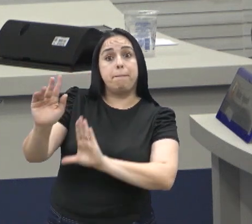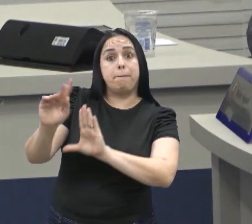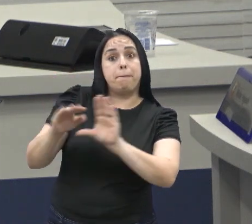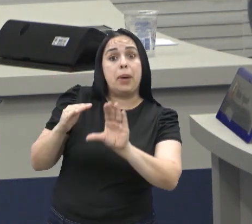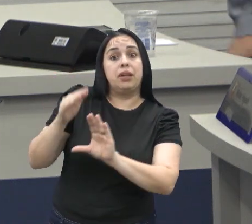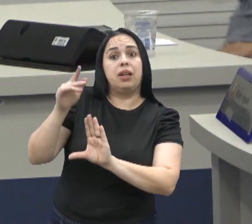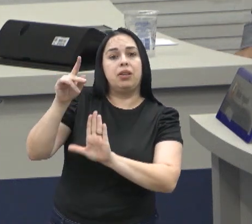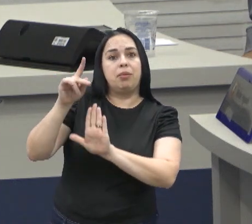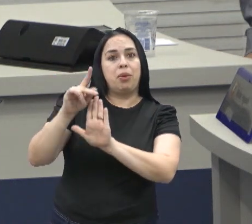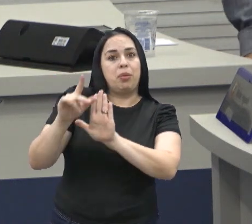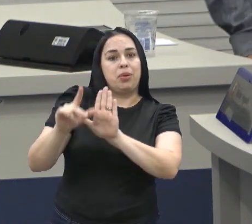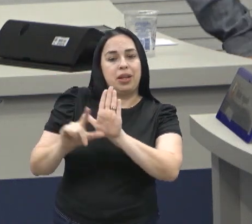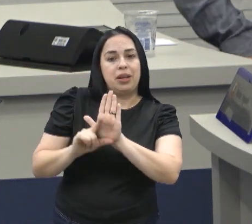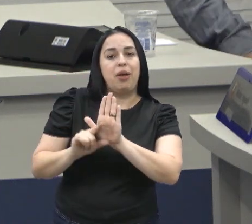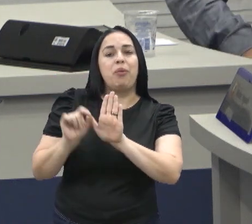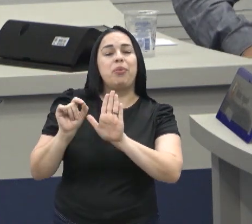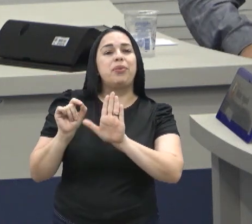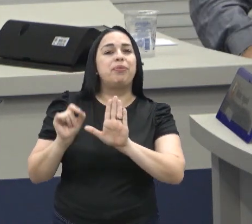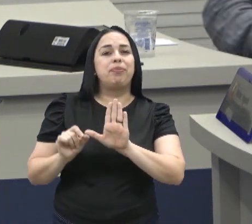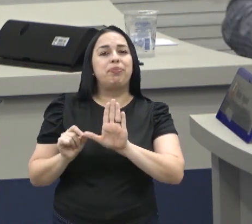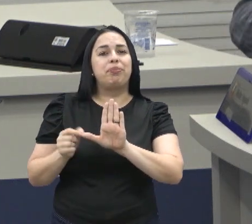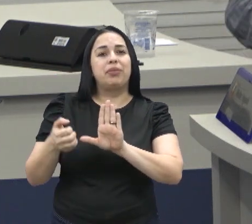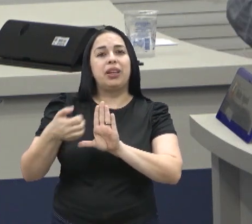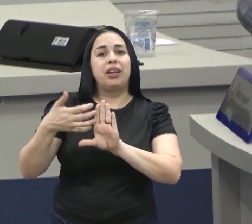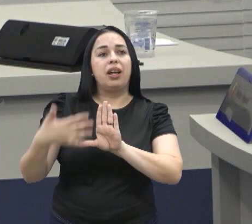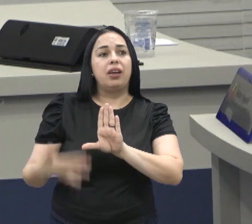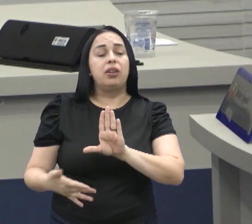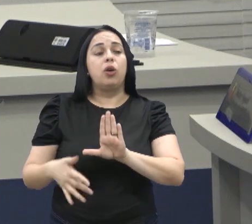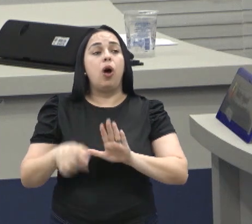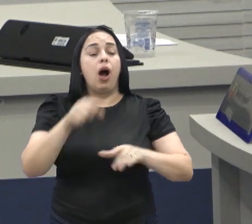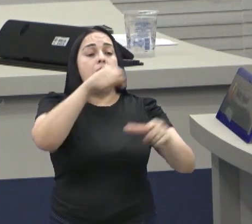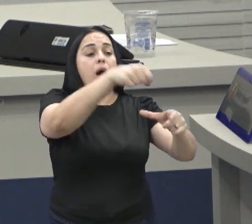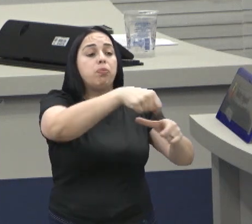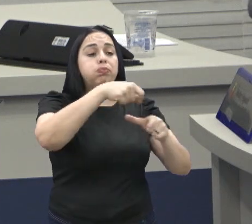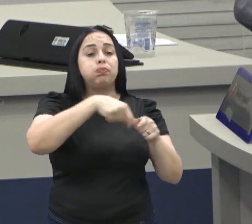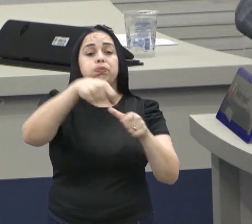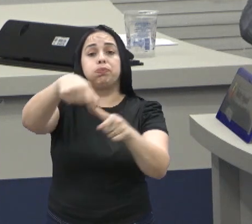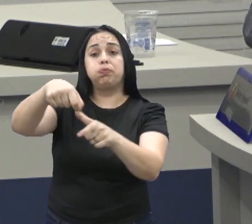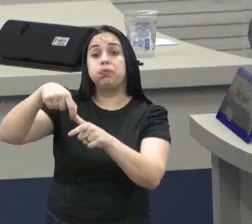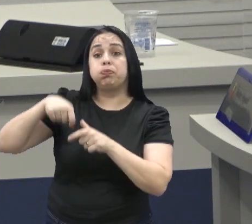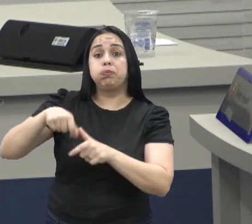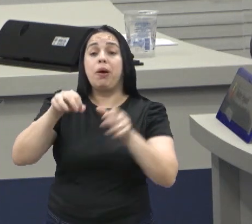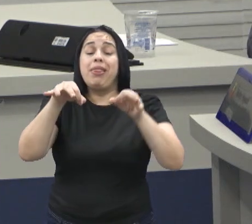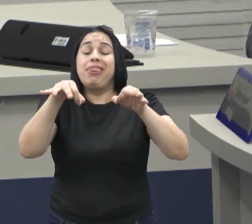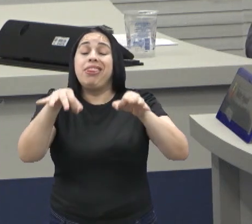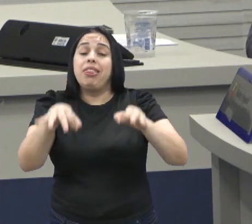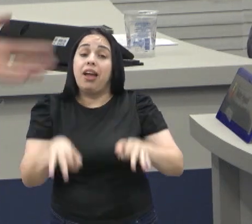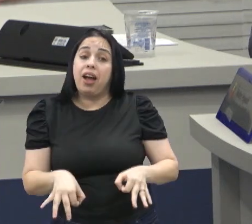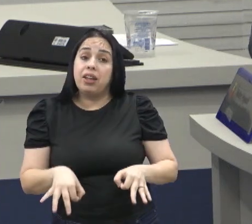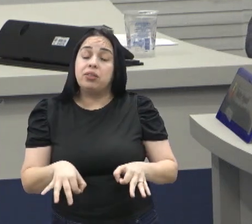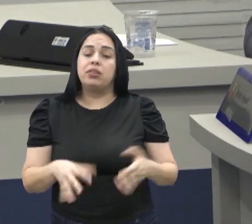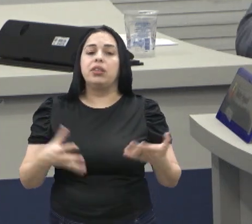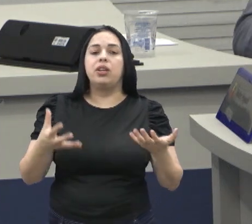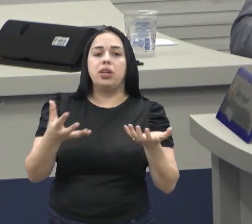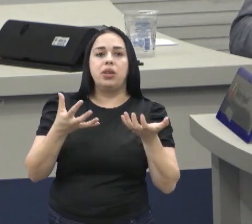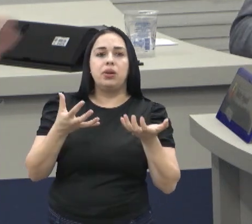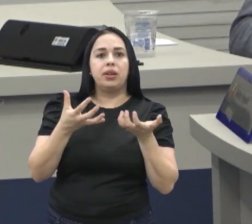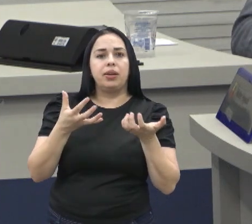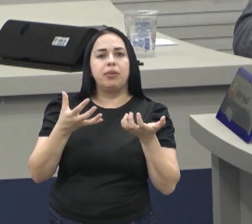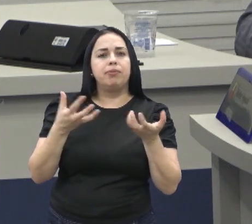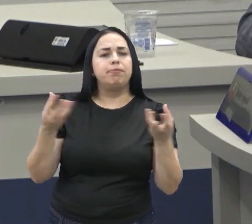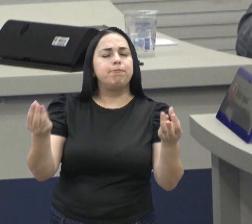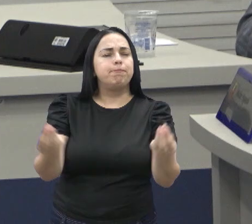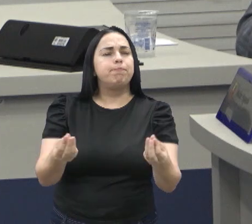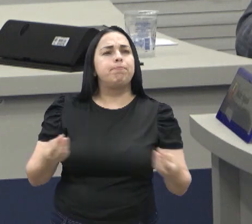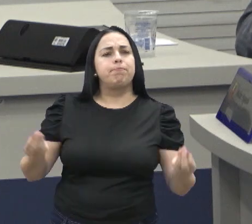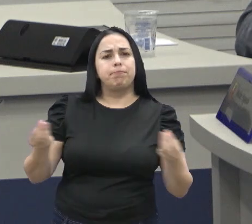para disciplinar o manejo adequado das árvores, que era inclusive